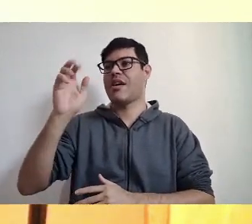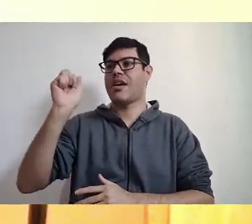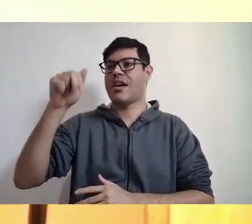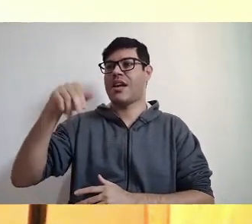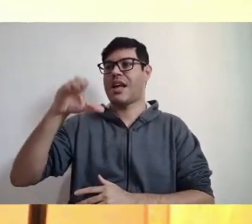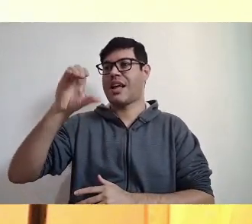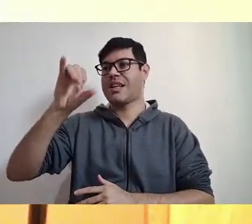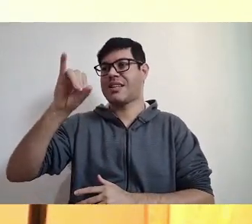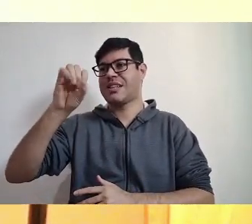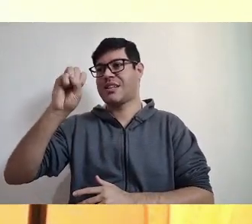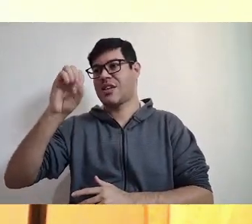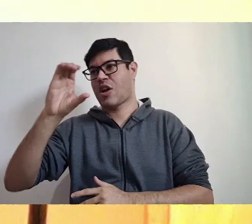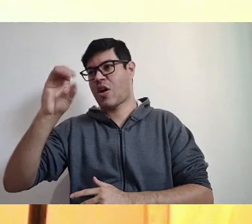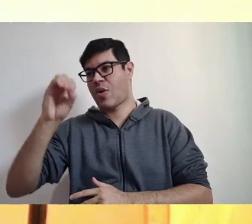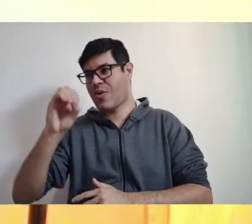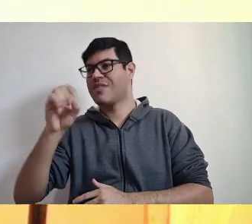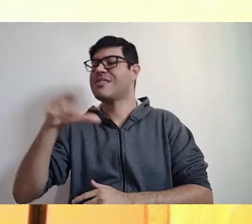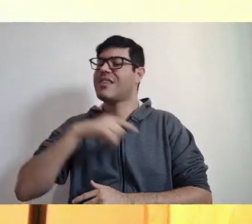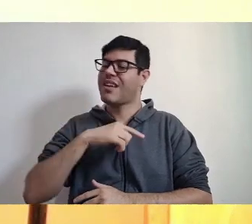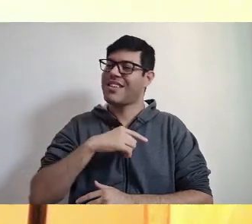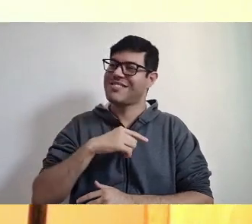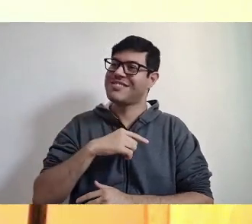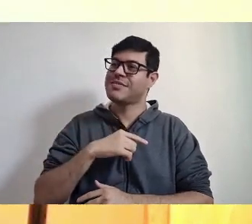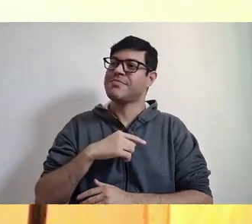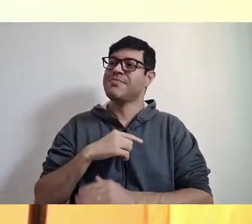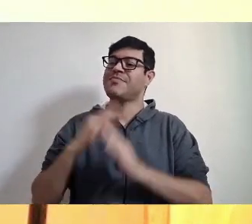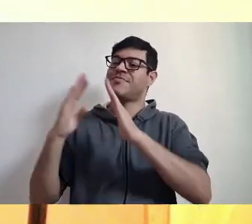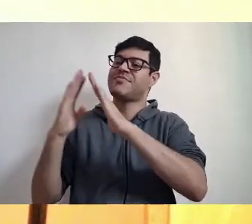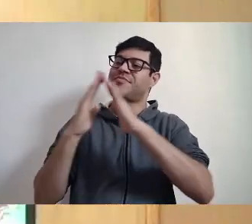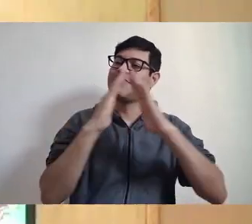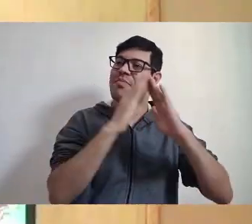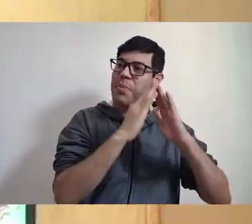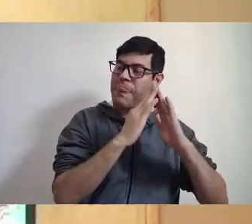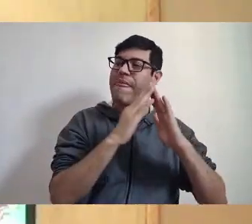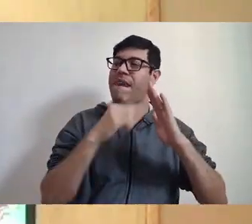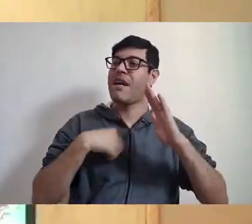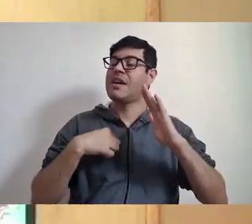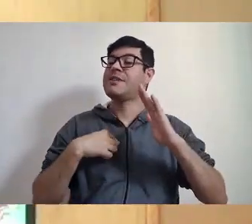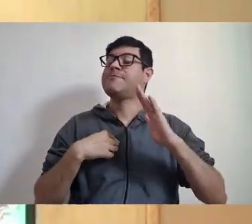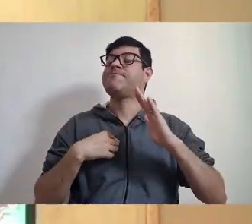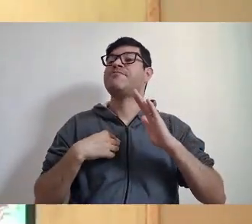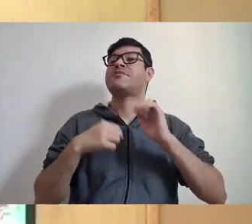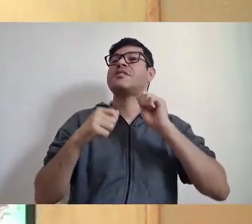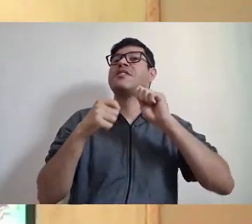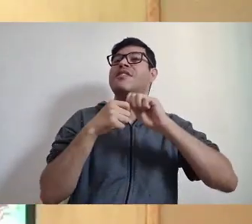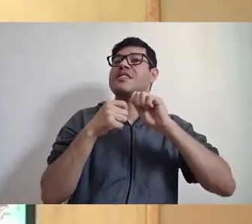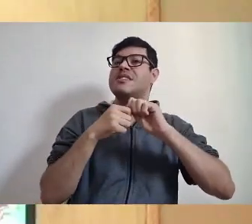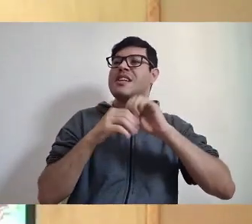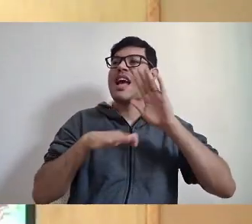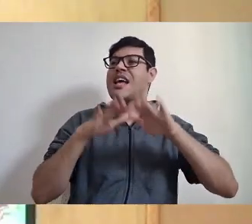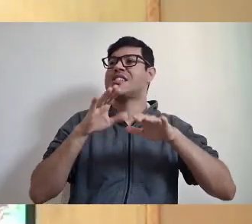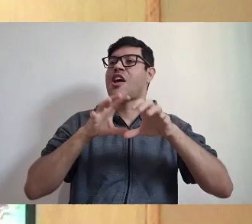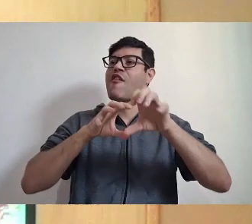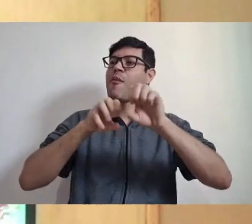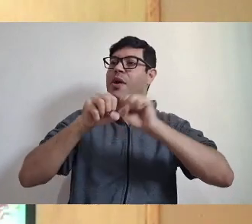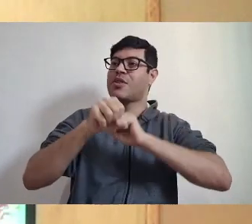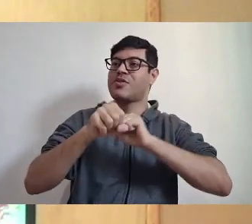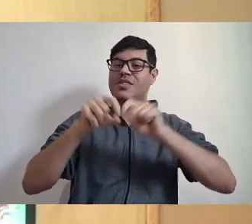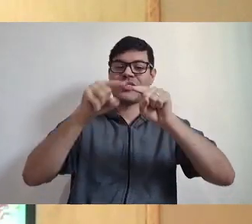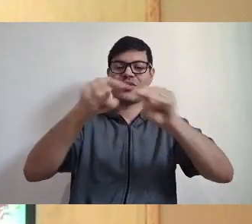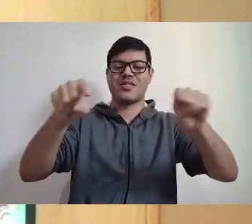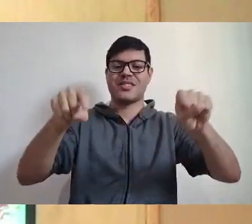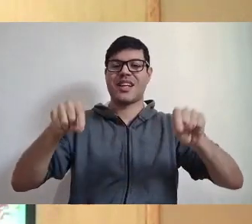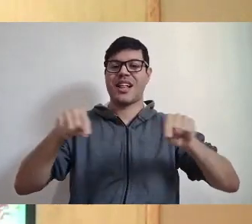da escola Judite Ferrão Legaspi, que é vizinho ali. Sim, eu estudei lá. Então, a gente fazia a formatura no salão, era um salão ainda a